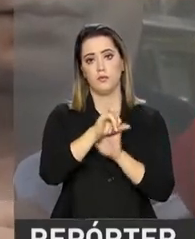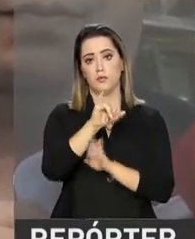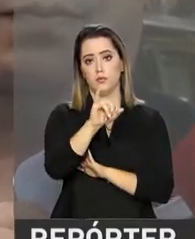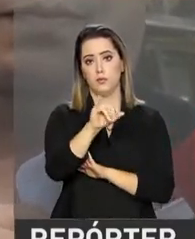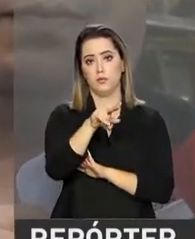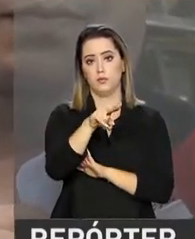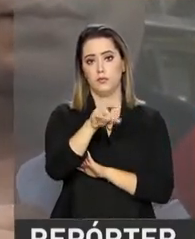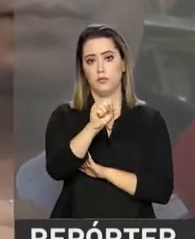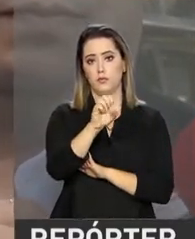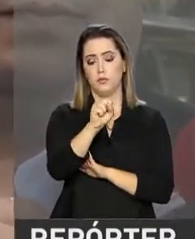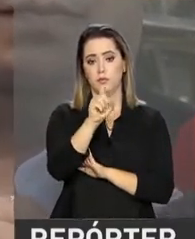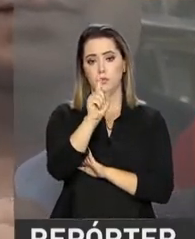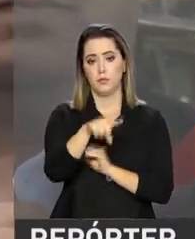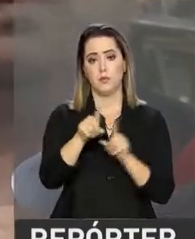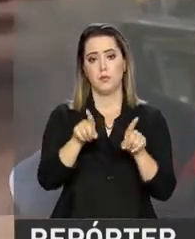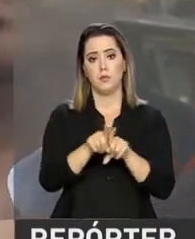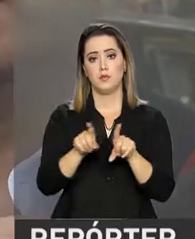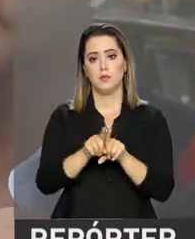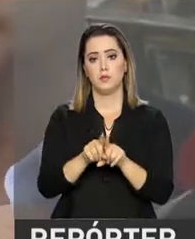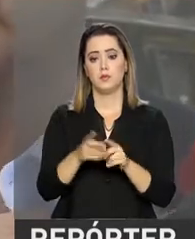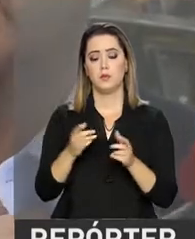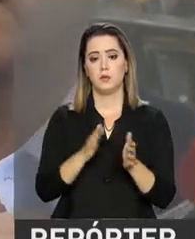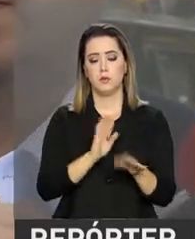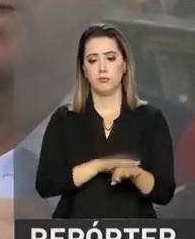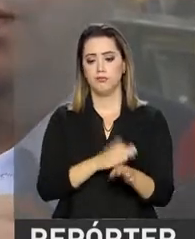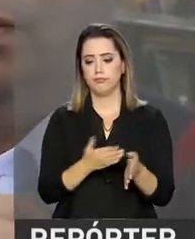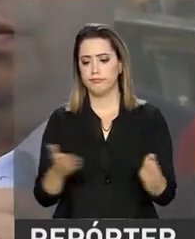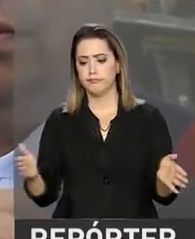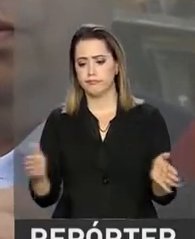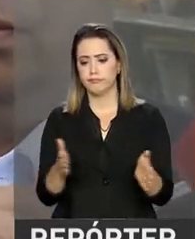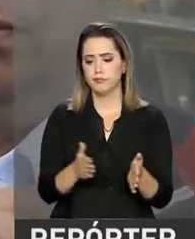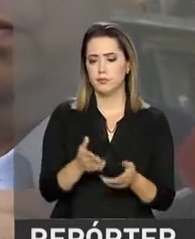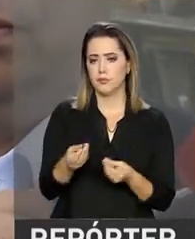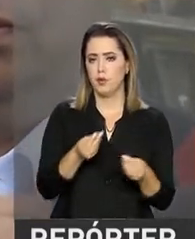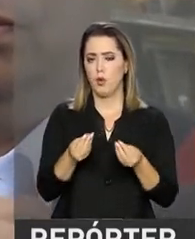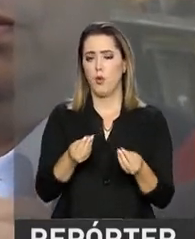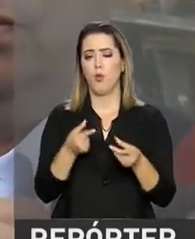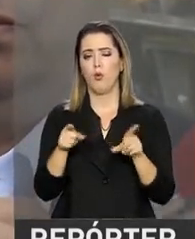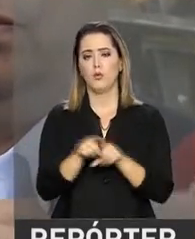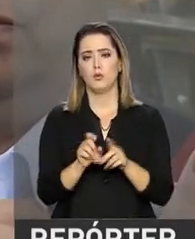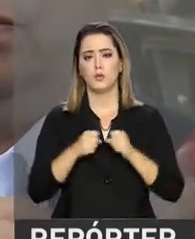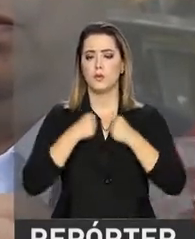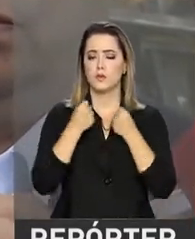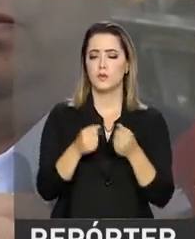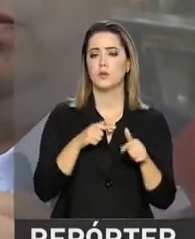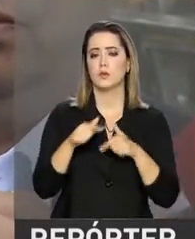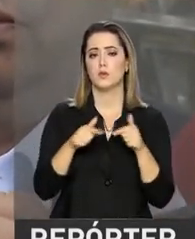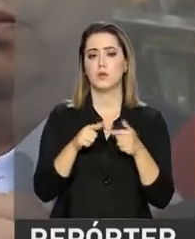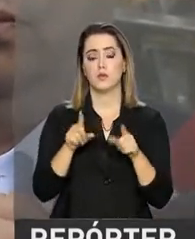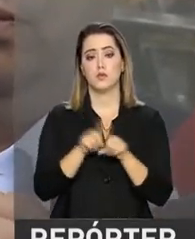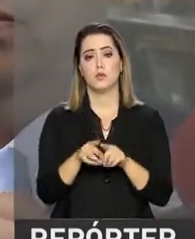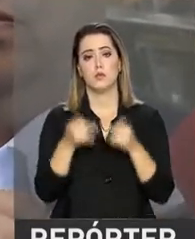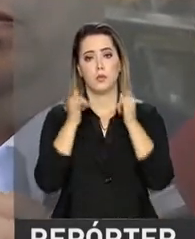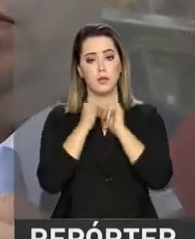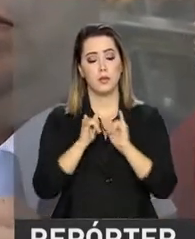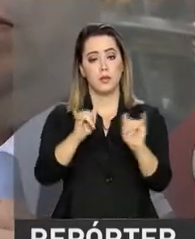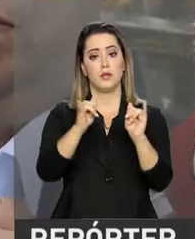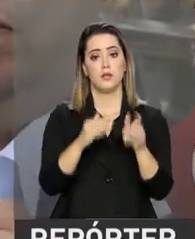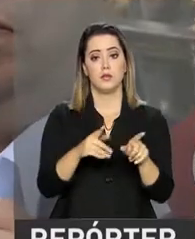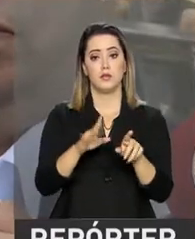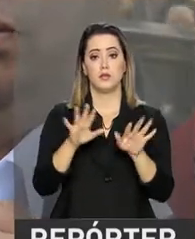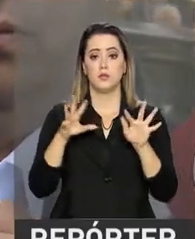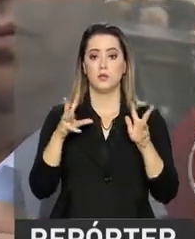abrangência do tratamento questões de curto prazo caso todo o esforço está sendo feito há certa na área de energia tudo isso